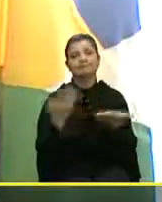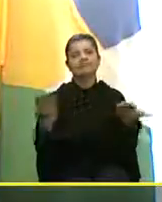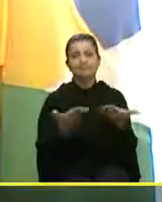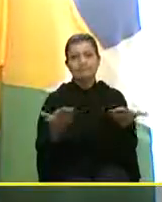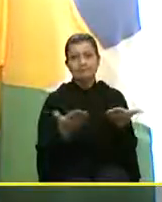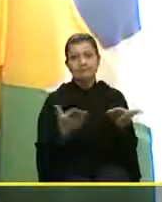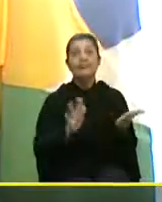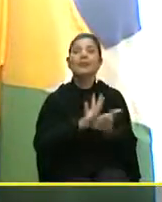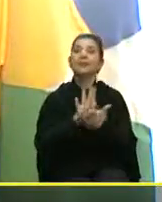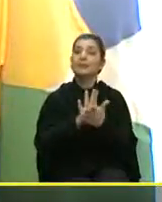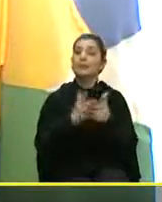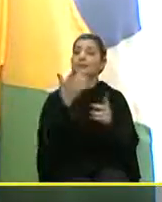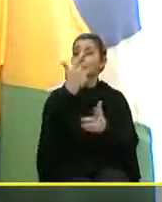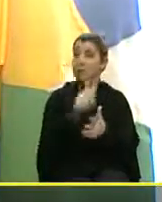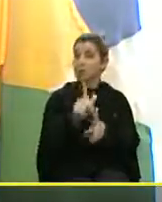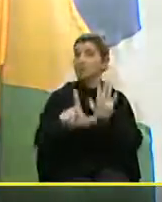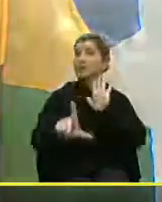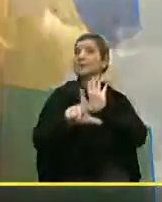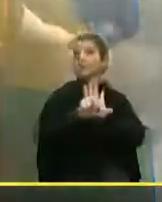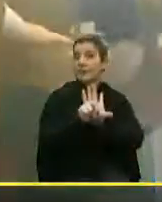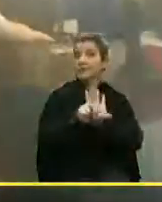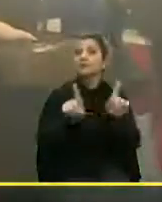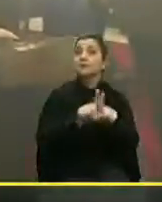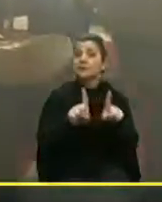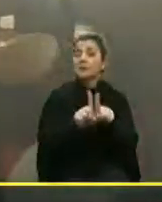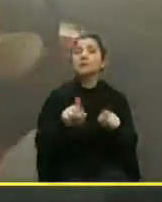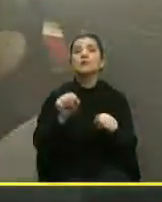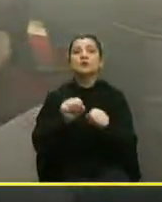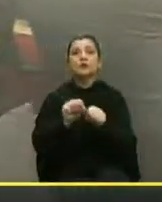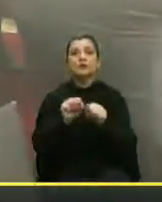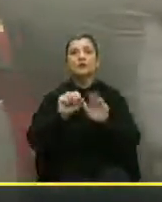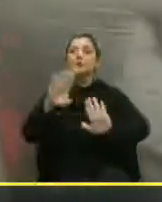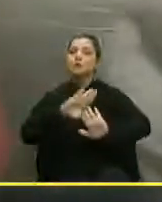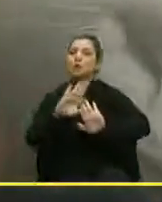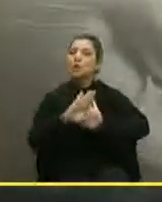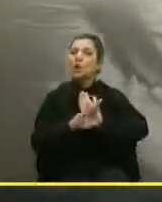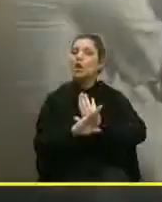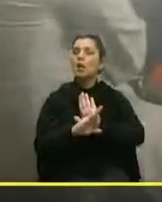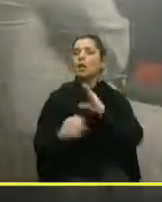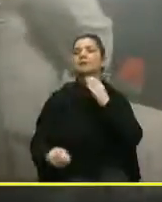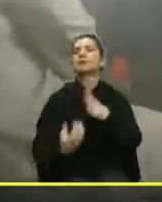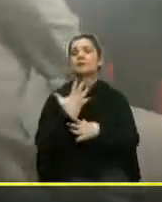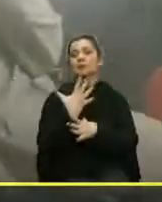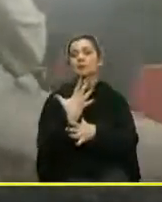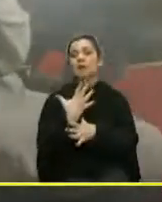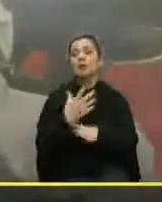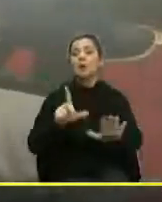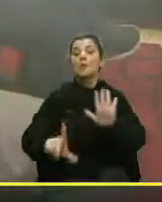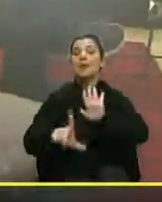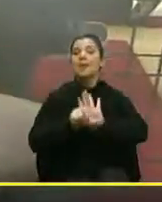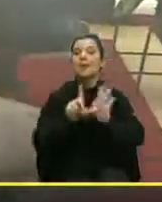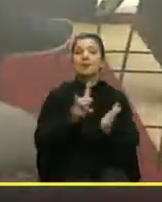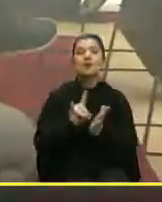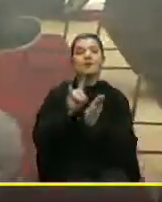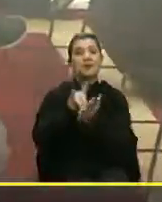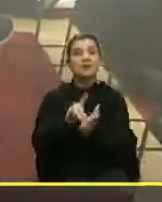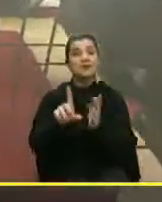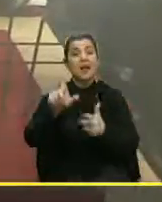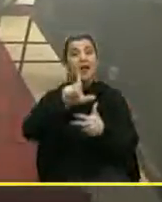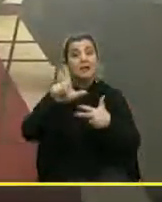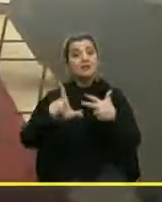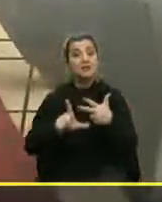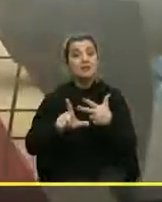aqui hoje e nada dessas outras leis que também estão sendo feitas no ato de protocolo agora teriam surgido uma lei que consolida a legislação